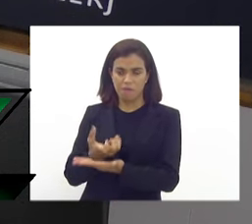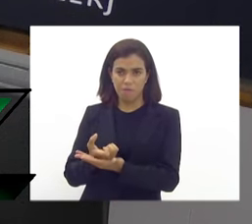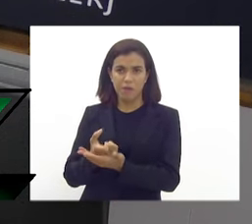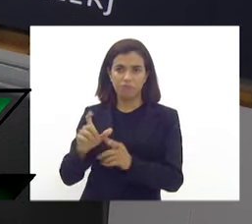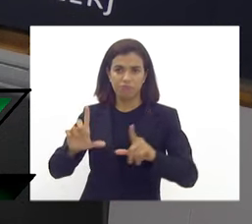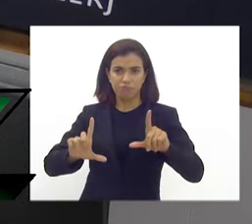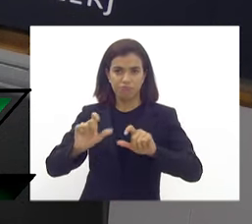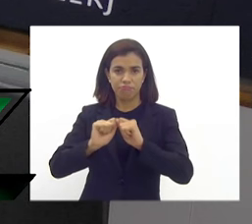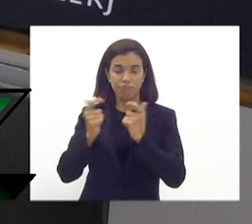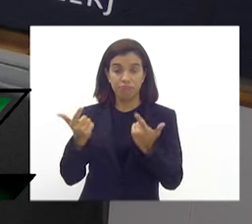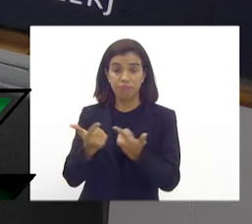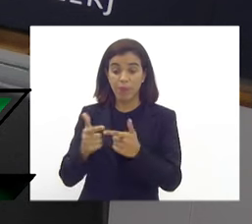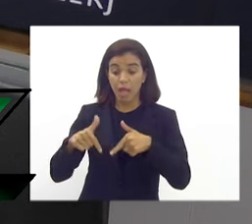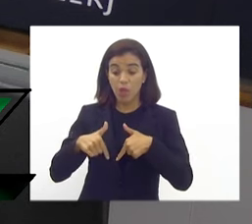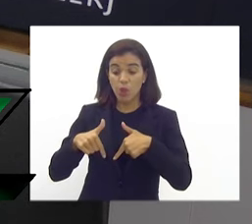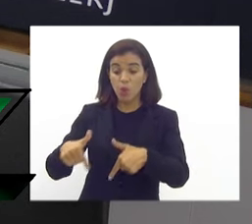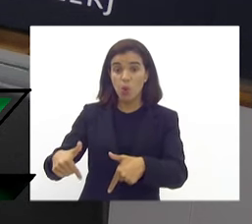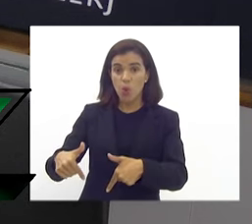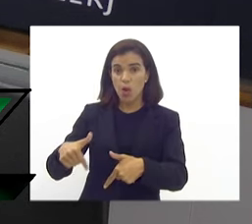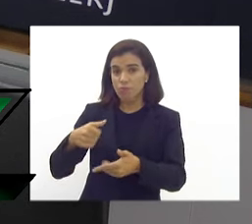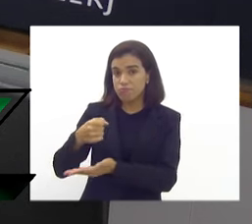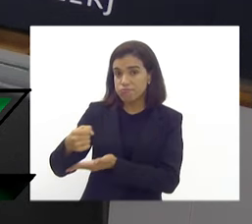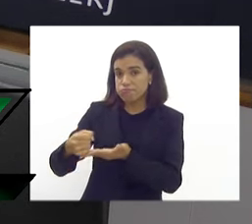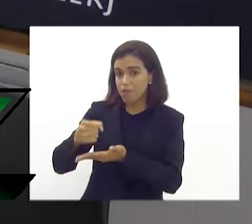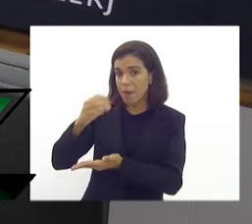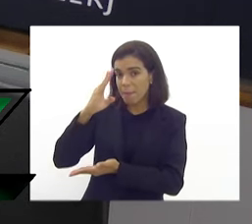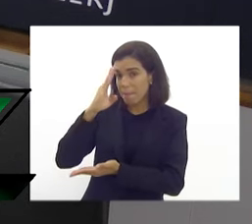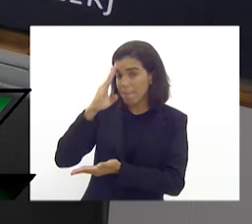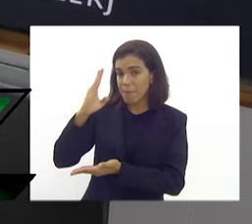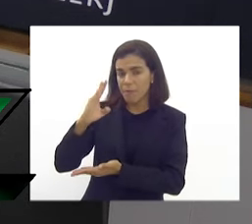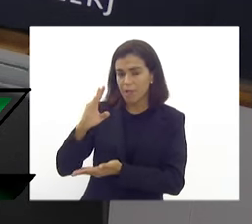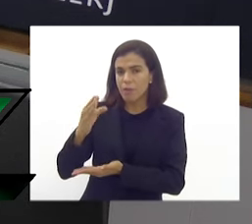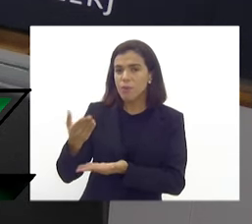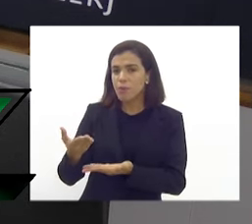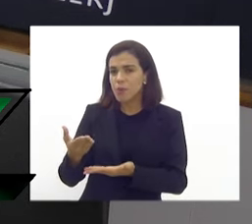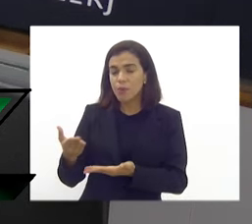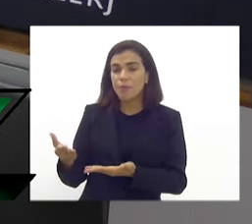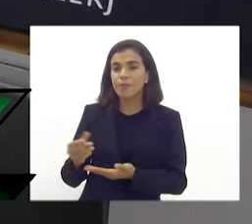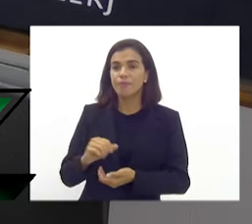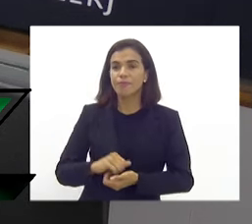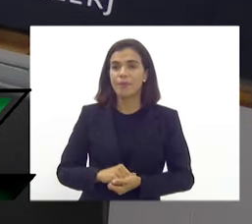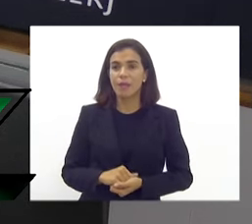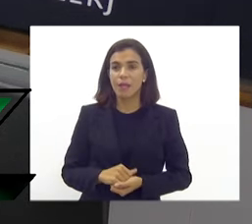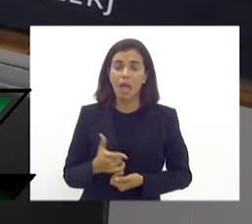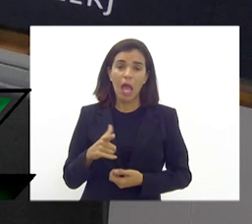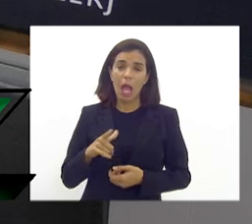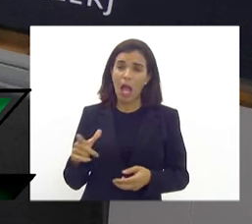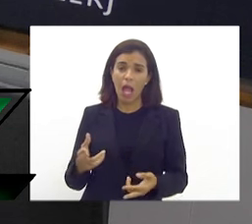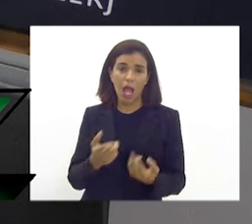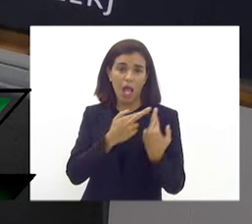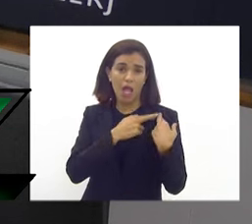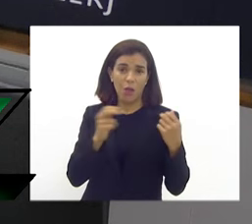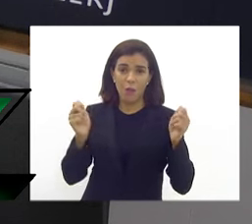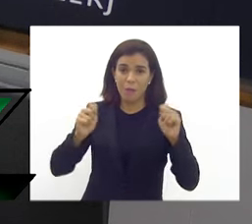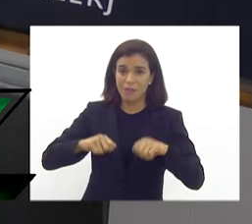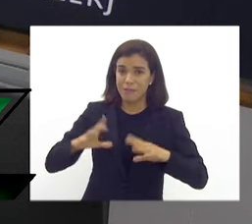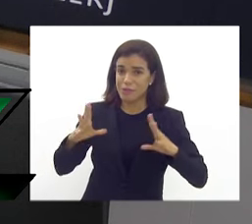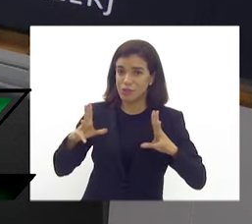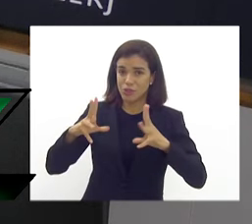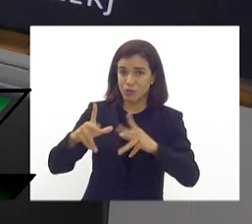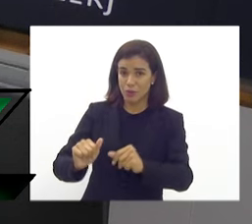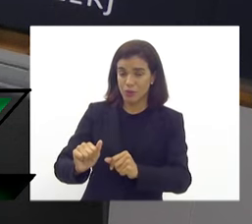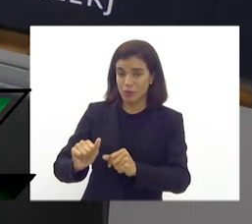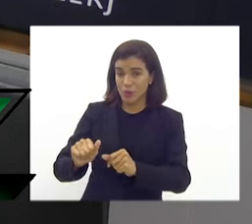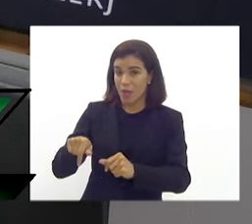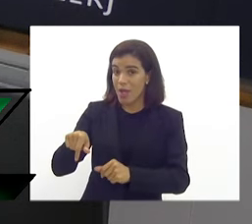atua na sua competência primária competência primária ela inexiste porque competências são de todos em relação ao meio ambiente que Ibama é um